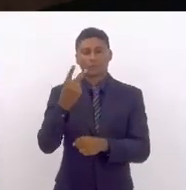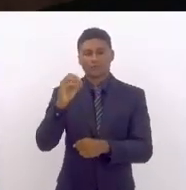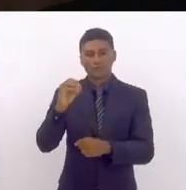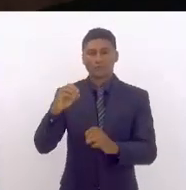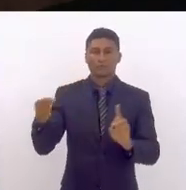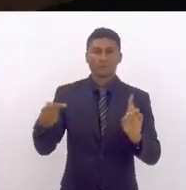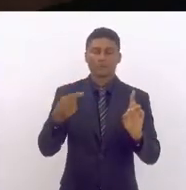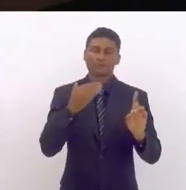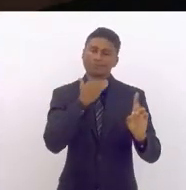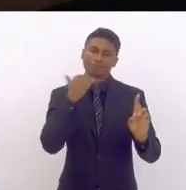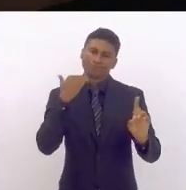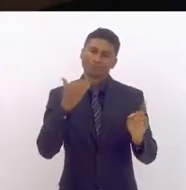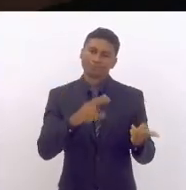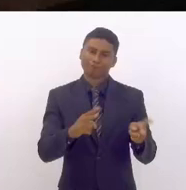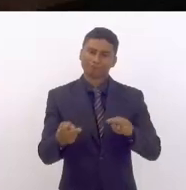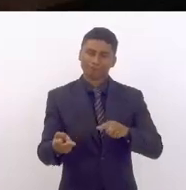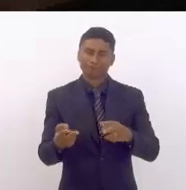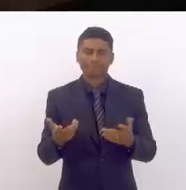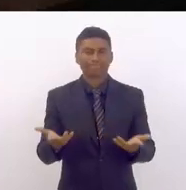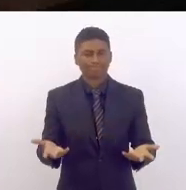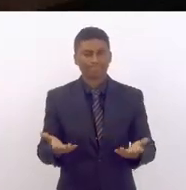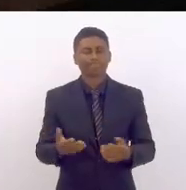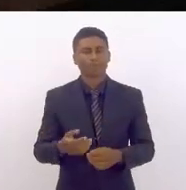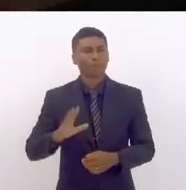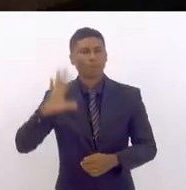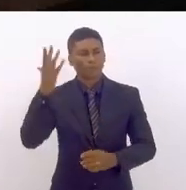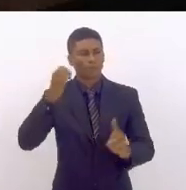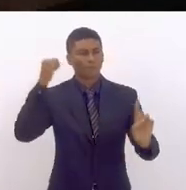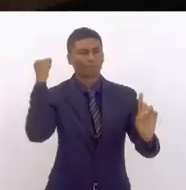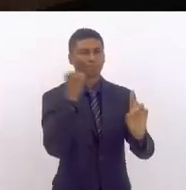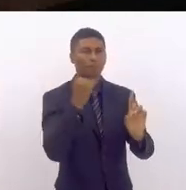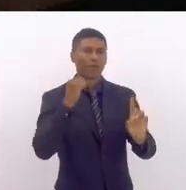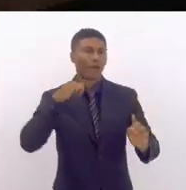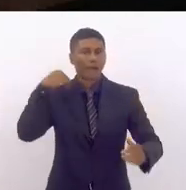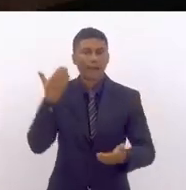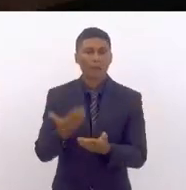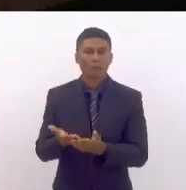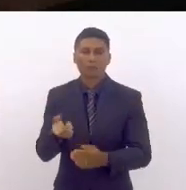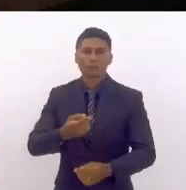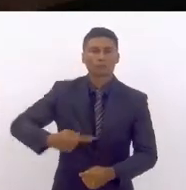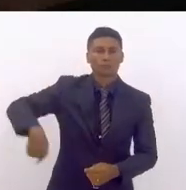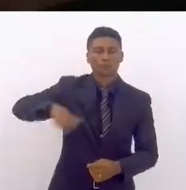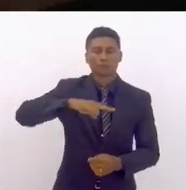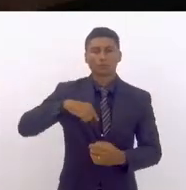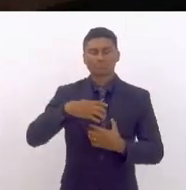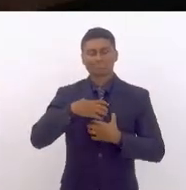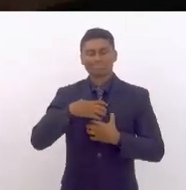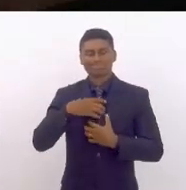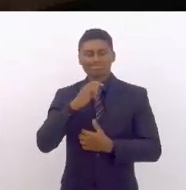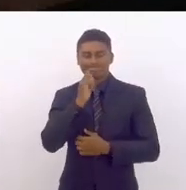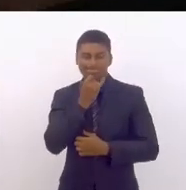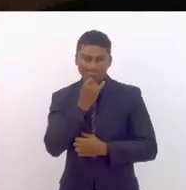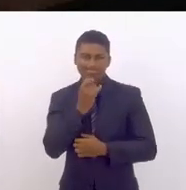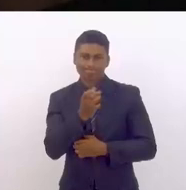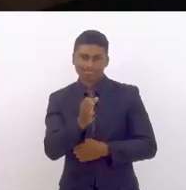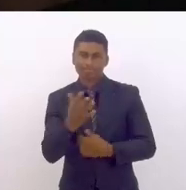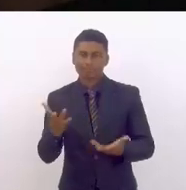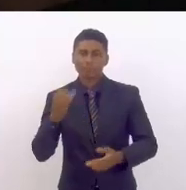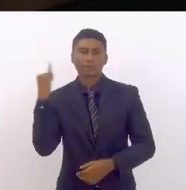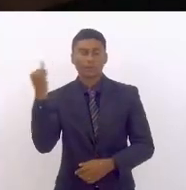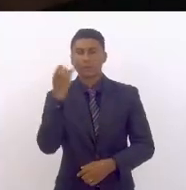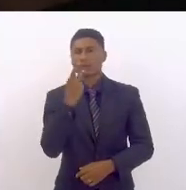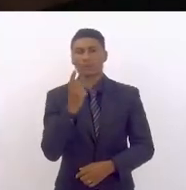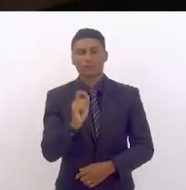morte, do seu trágico assassinato, que até hoje todos nós lamentamos. E aí é importante